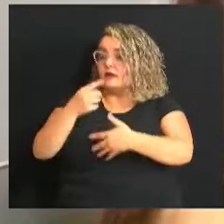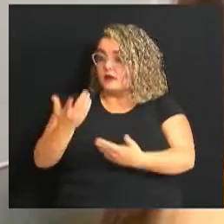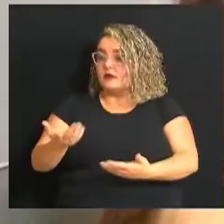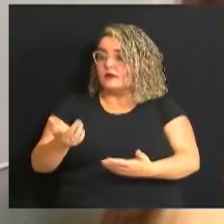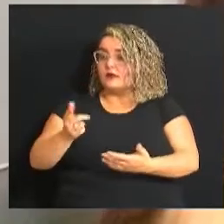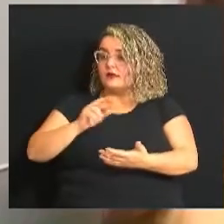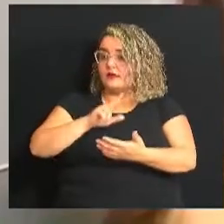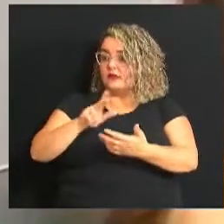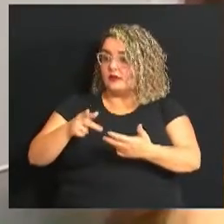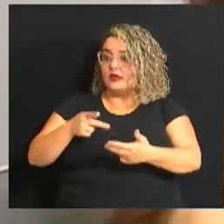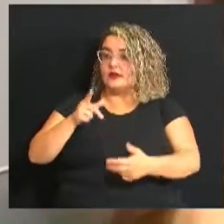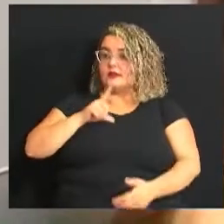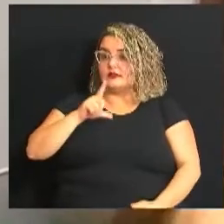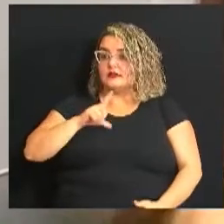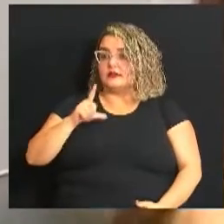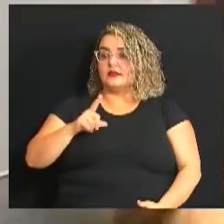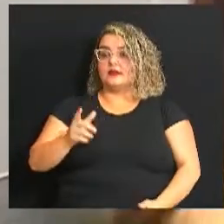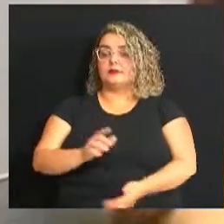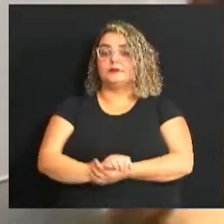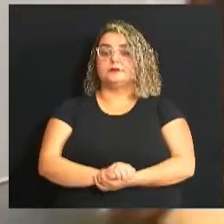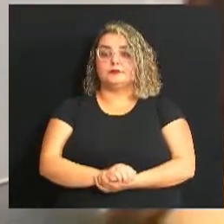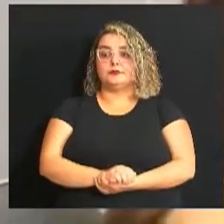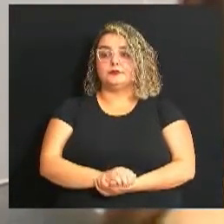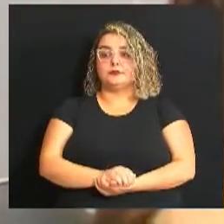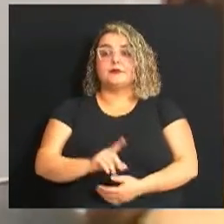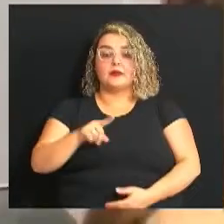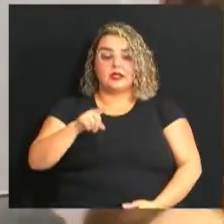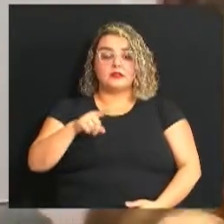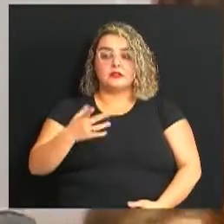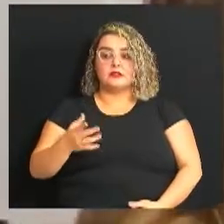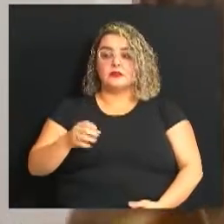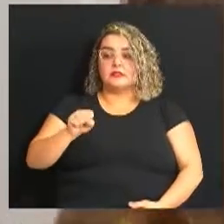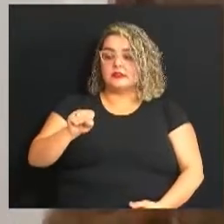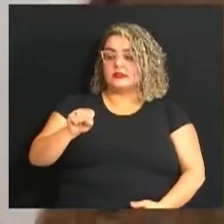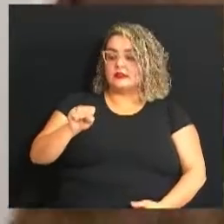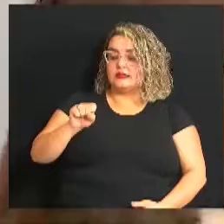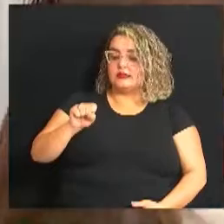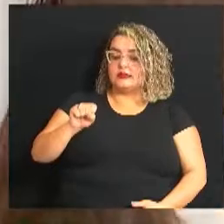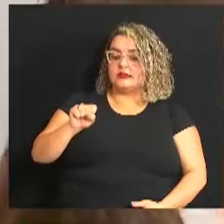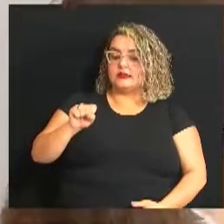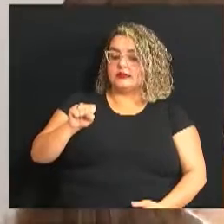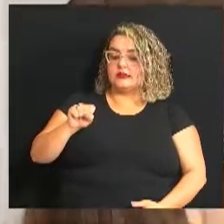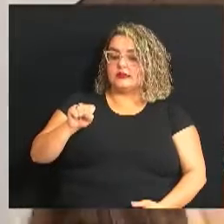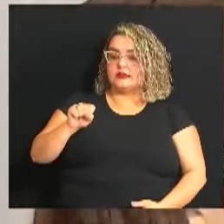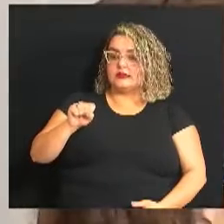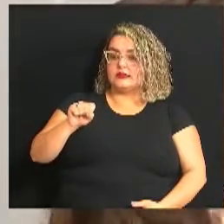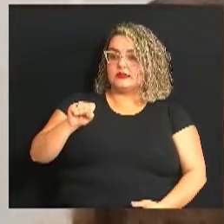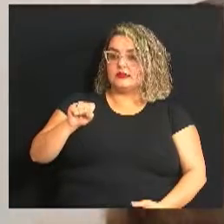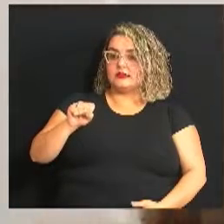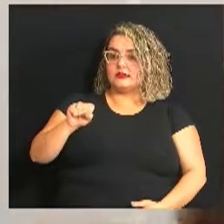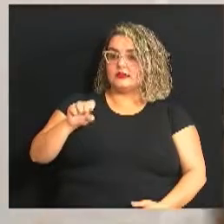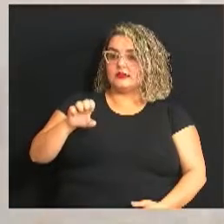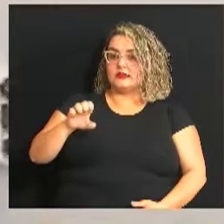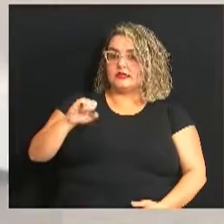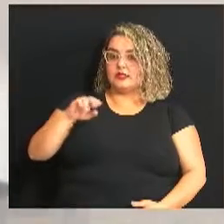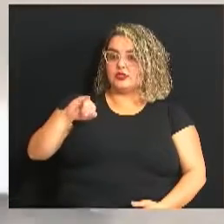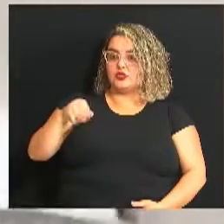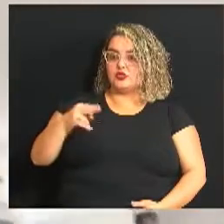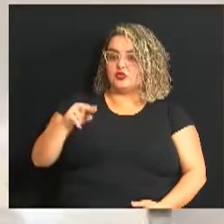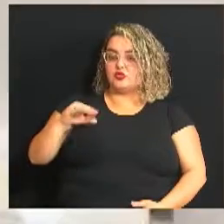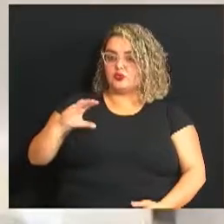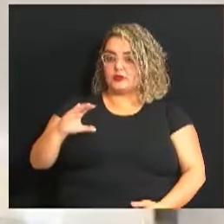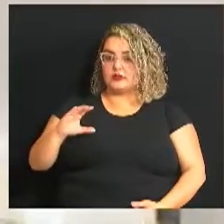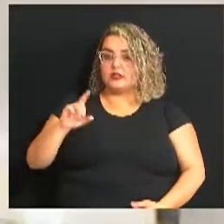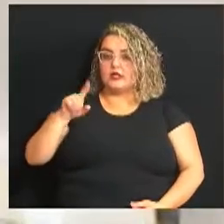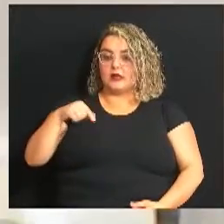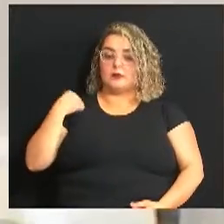gente vai falar que tem muitos. Exatamente. Bom, o Sejusc, que é o Centro Judiciário de Solução de Conflitos e Cidadania, para a gente é uma